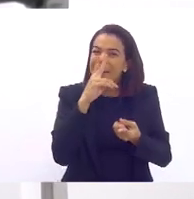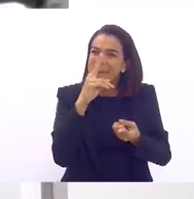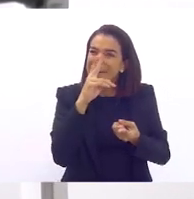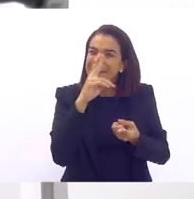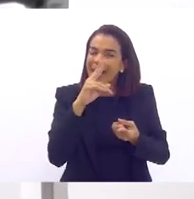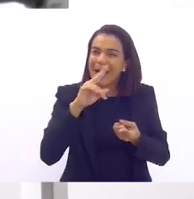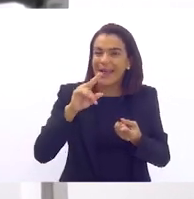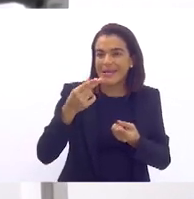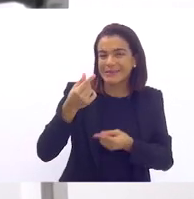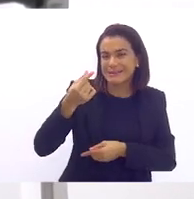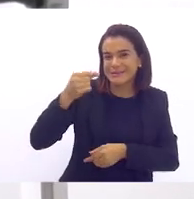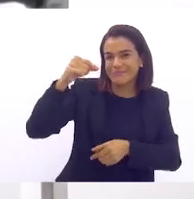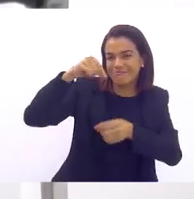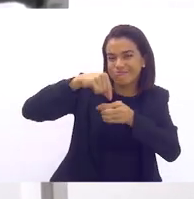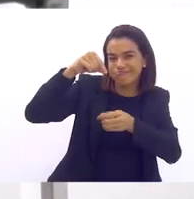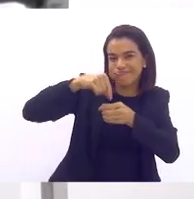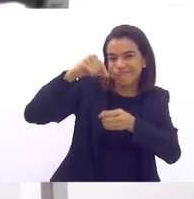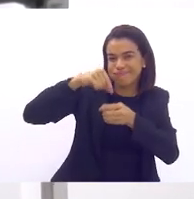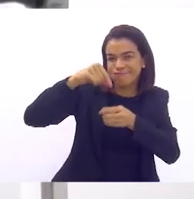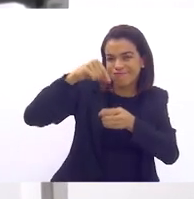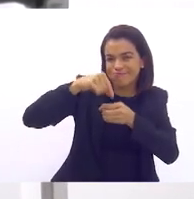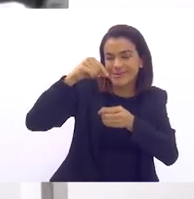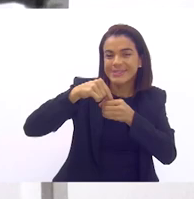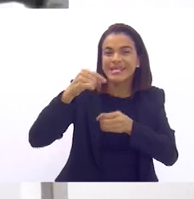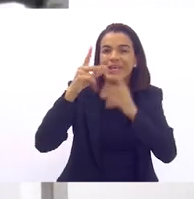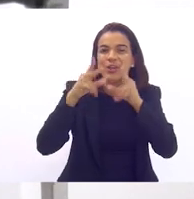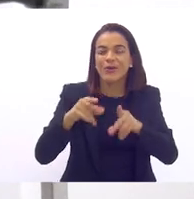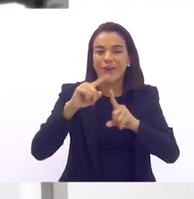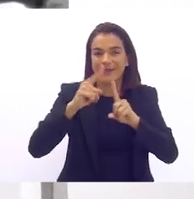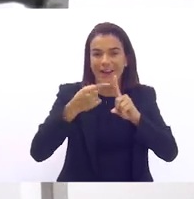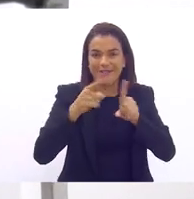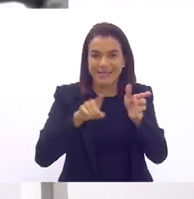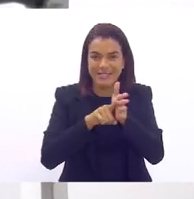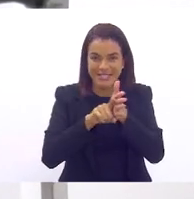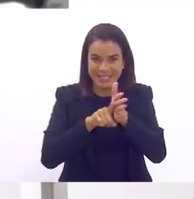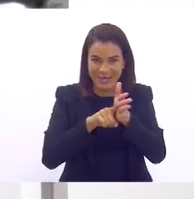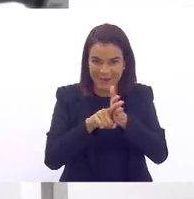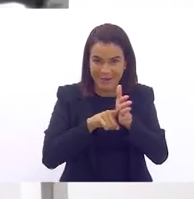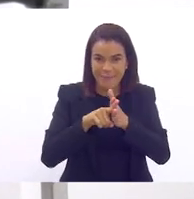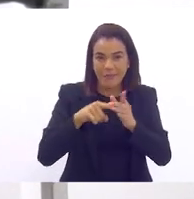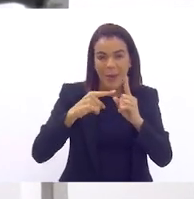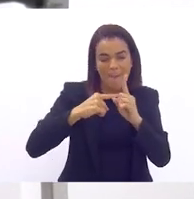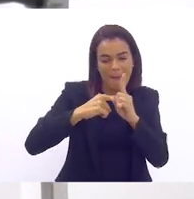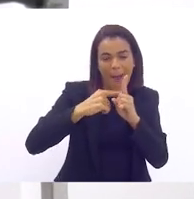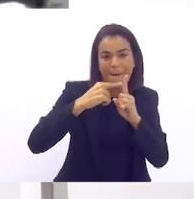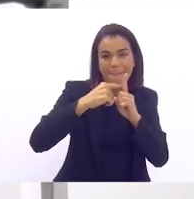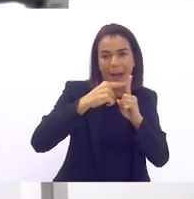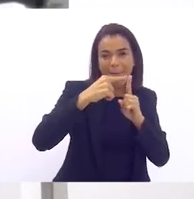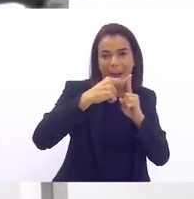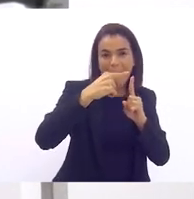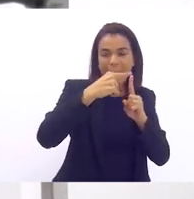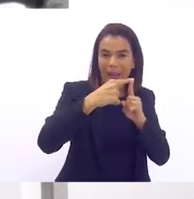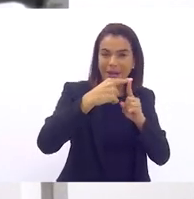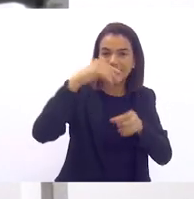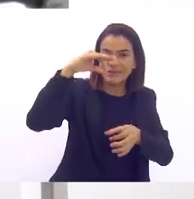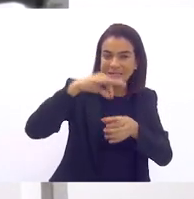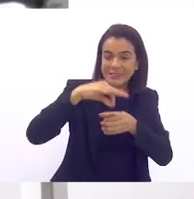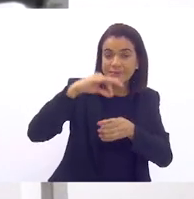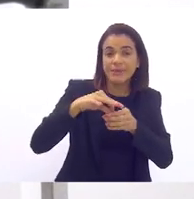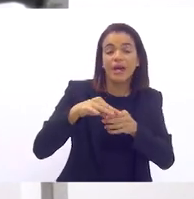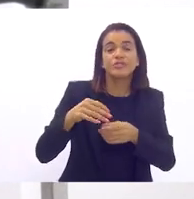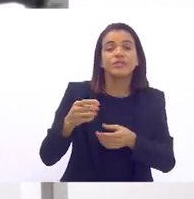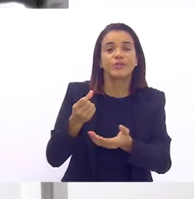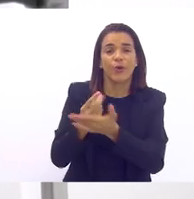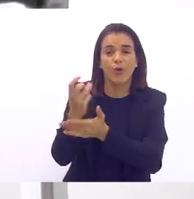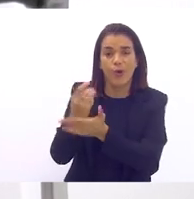gravidez tem uma base plástica e um sistema de cromatografia ali simplificado em papel a gente importa tanto o